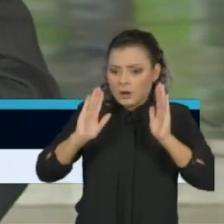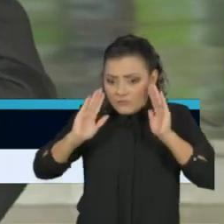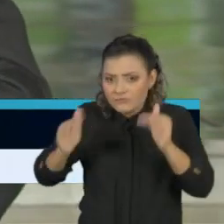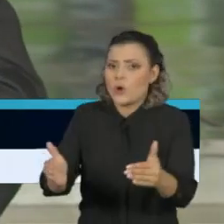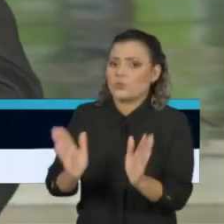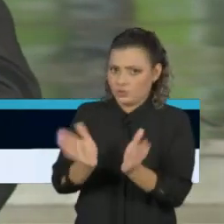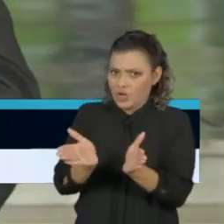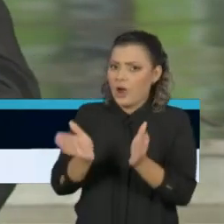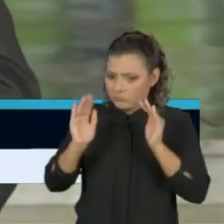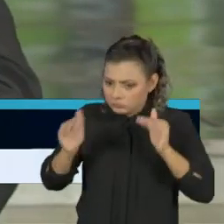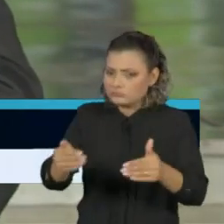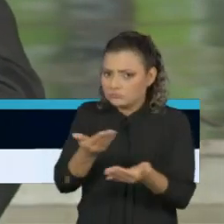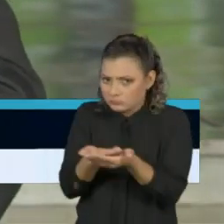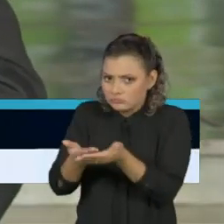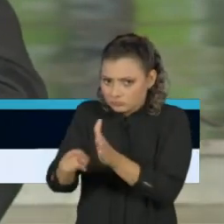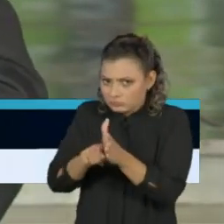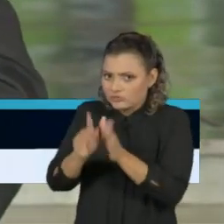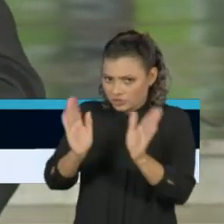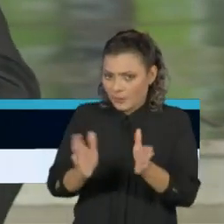sentido.